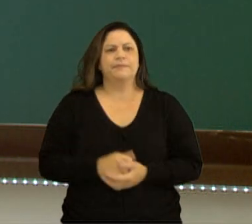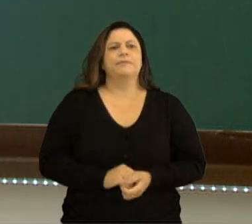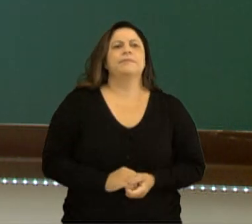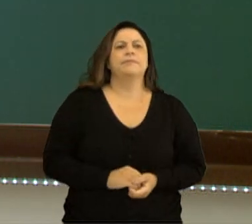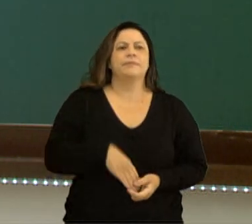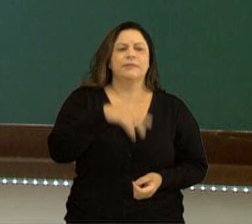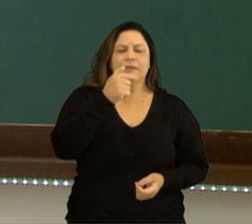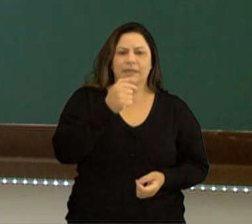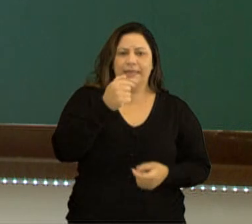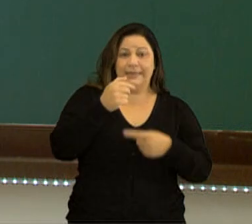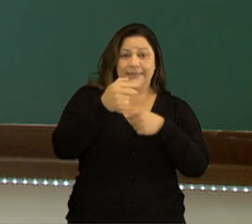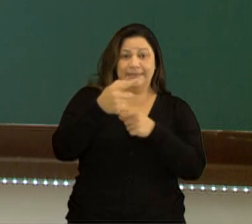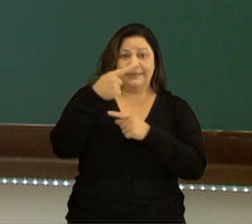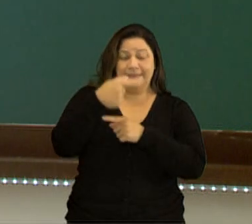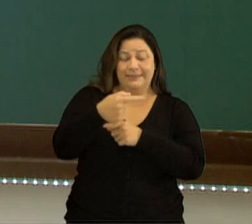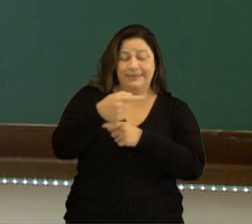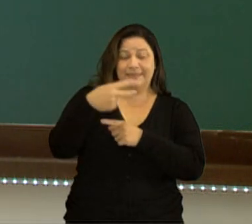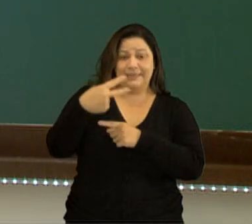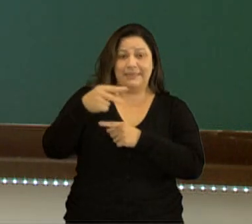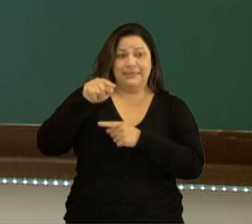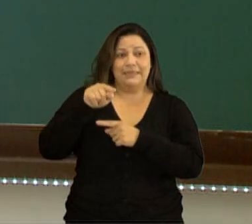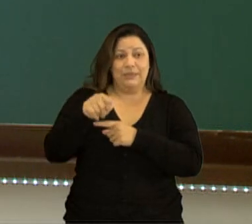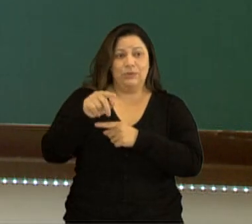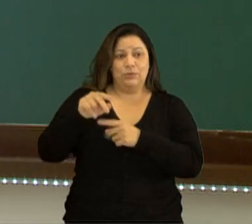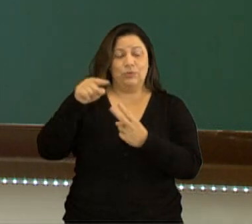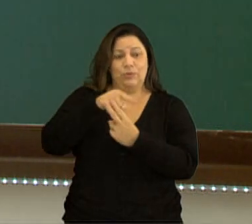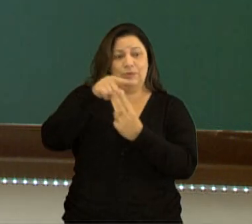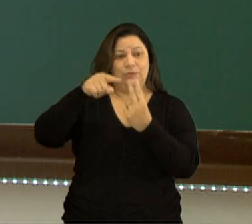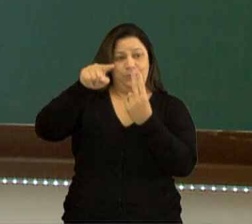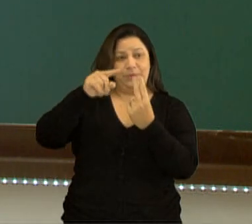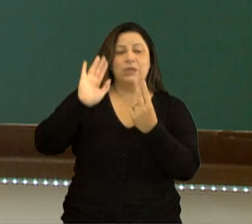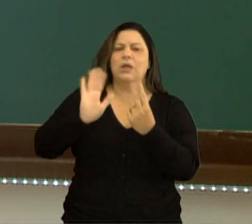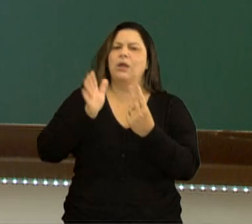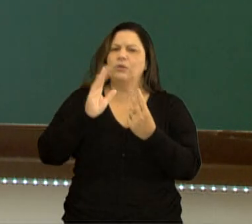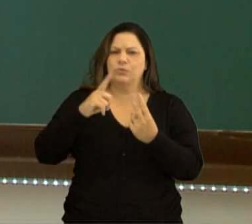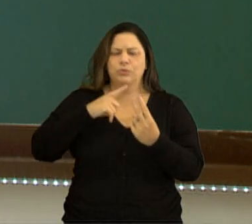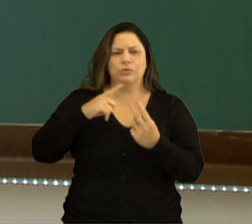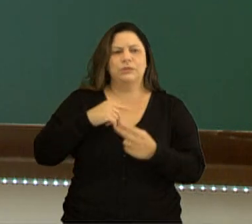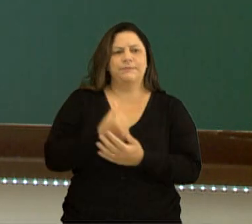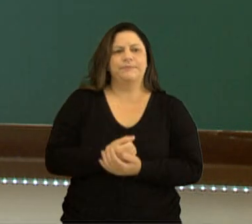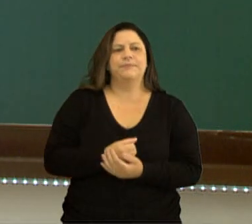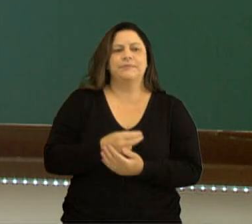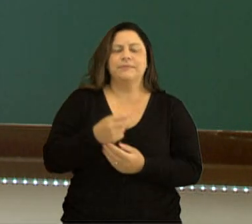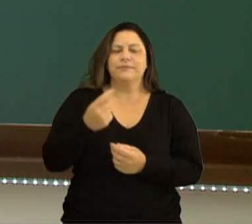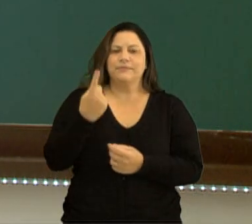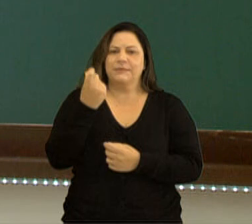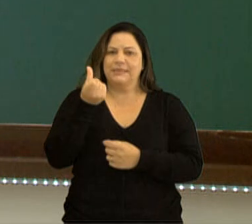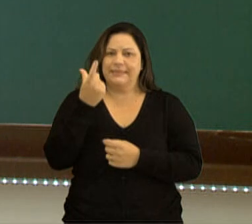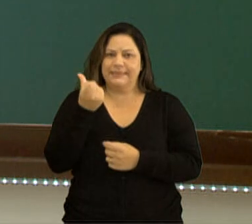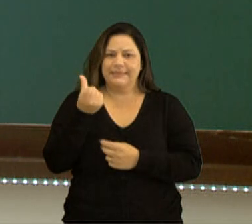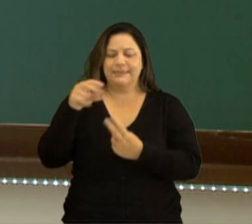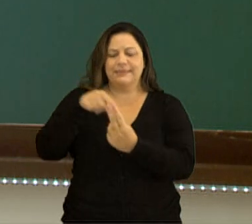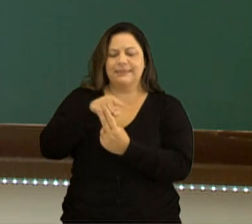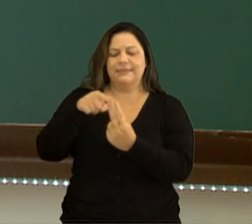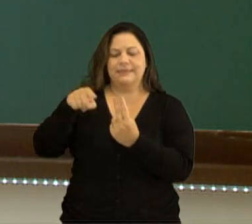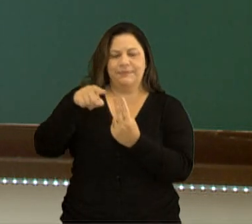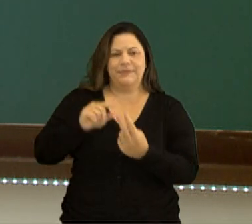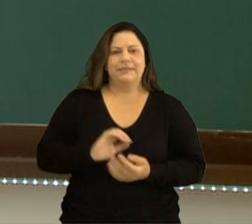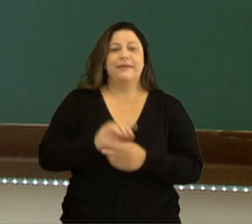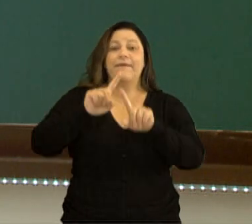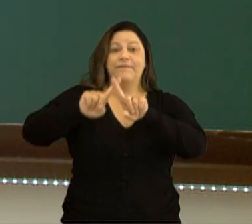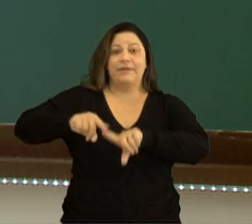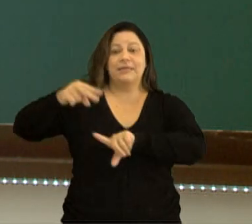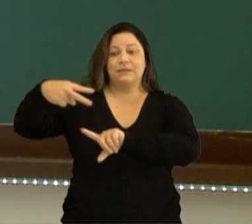calculamos a área lateral, que vale 72 π, e já tínhamos calculado a área da base, que vale 16 π. 16 π vezes